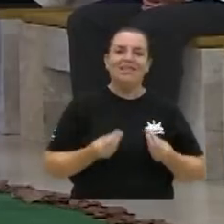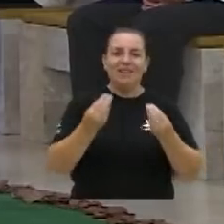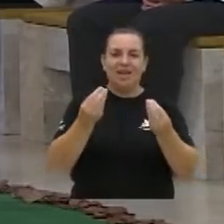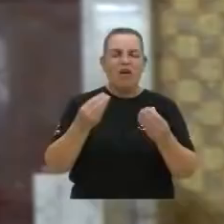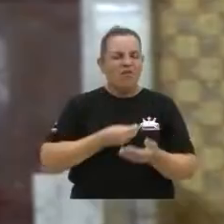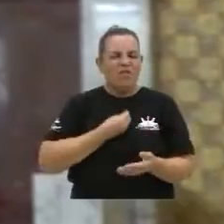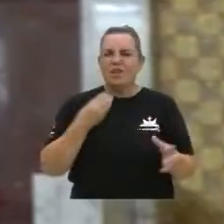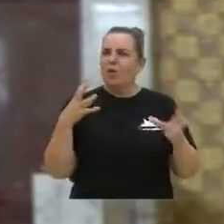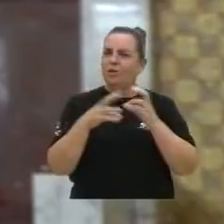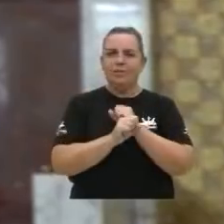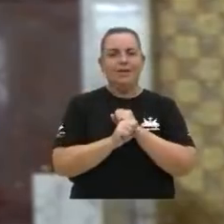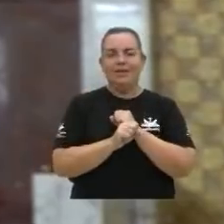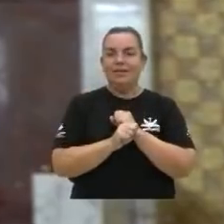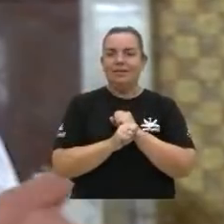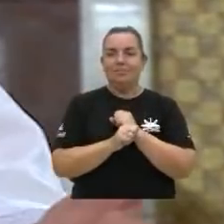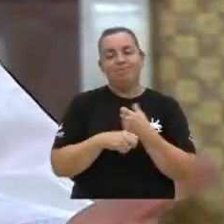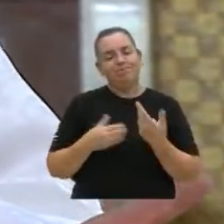abundância.